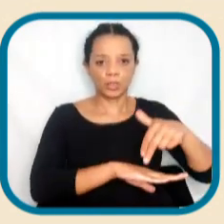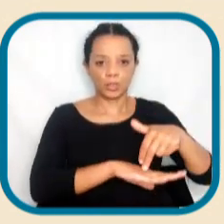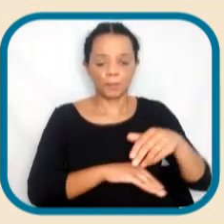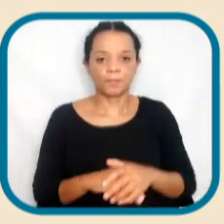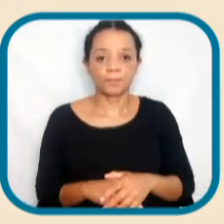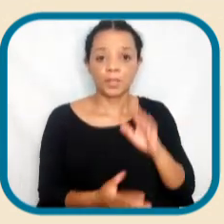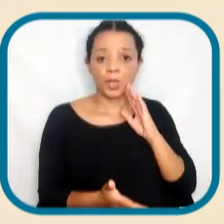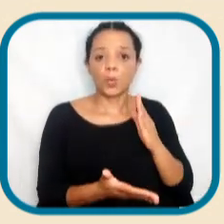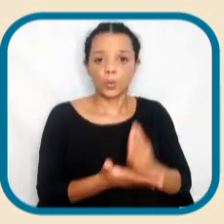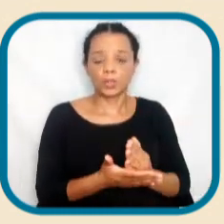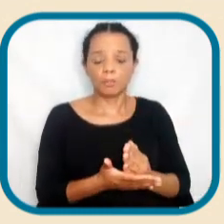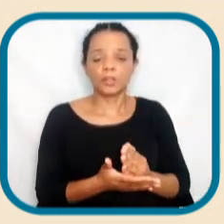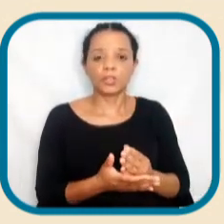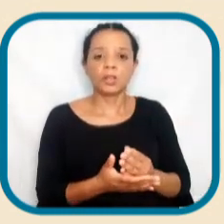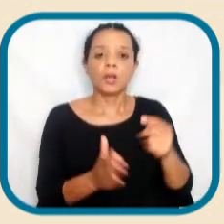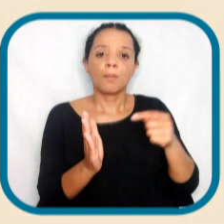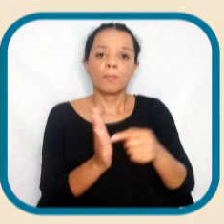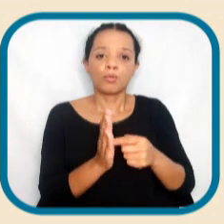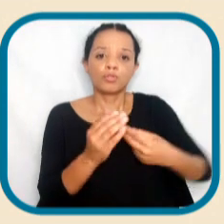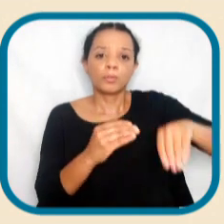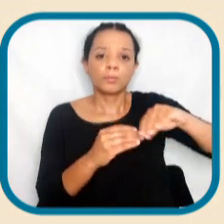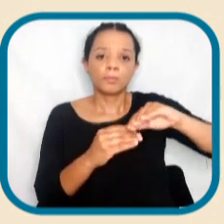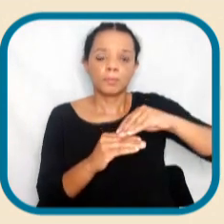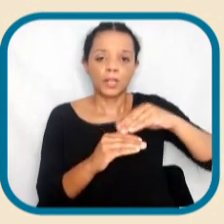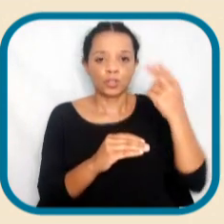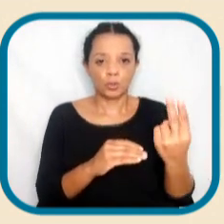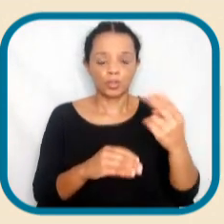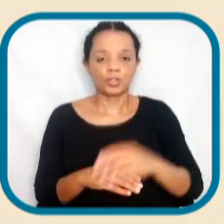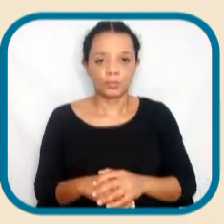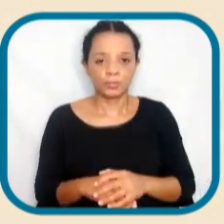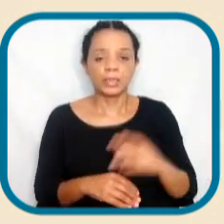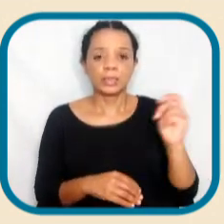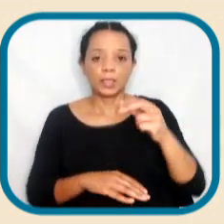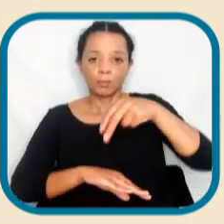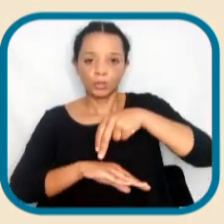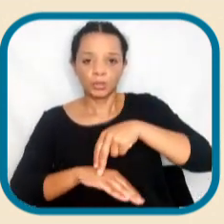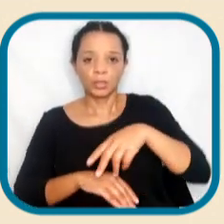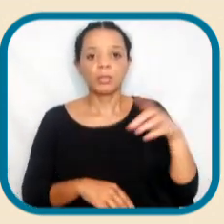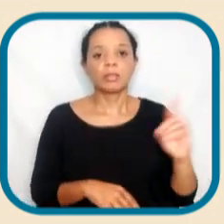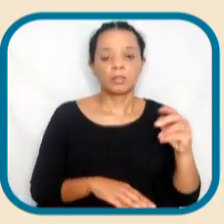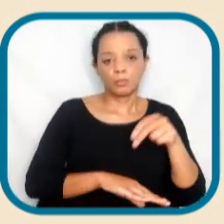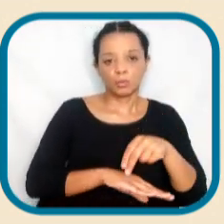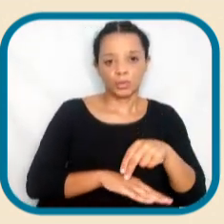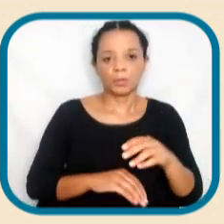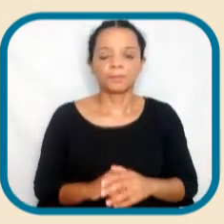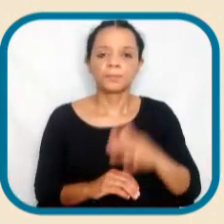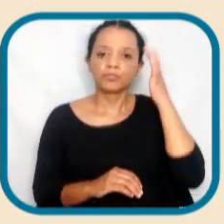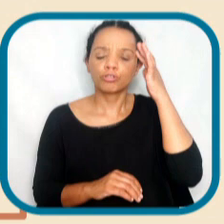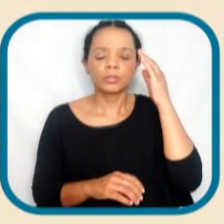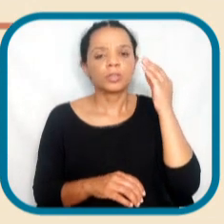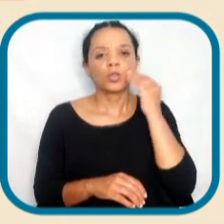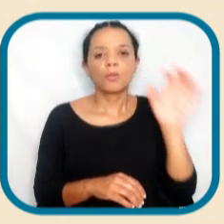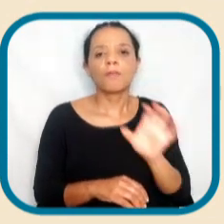posição. As últimas letras têm mais 2 pontos, um na terceira posição e outro na sexta. Os